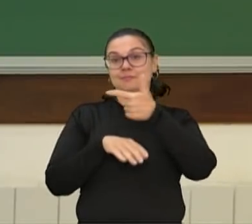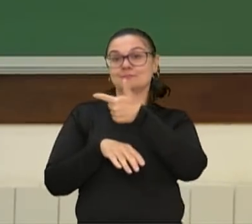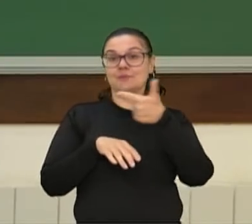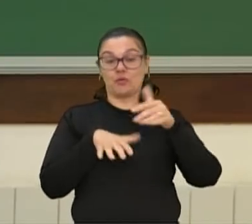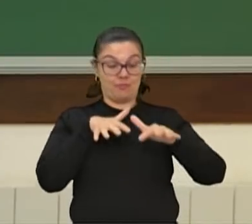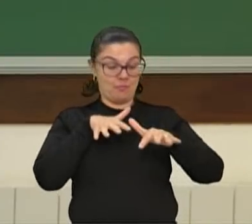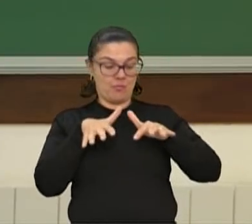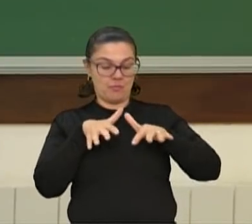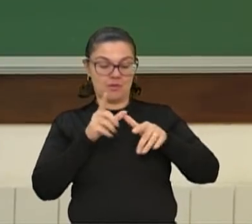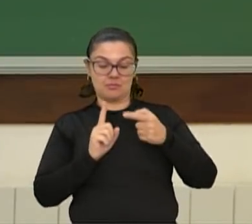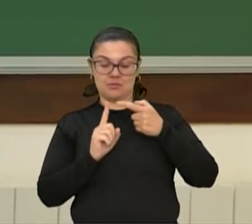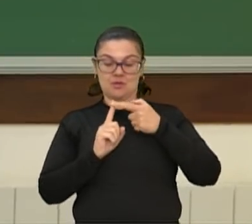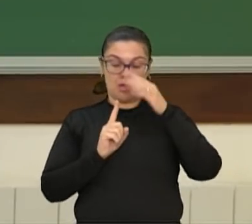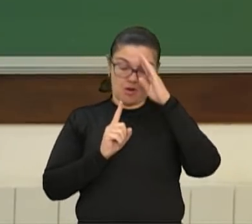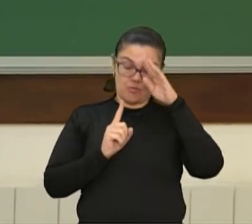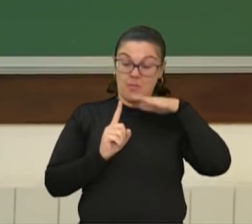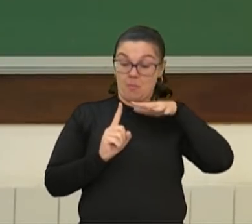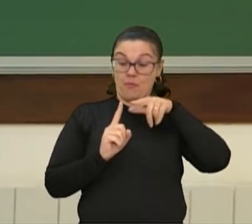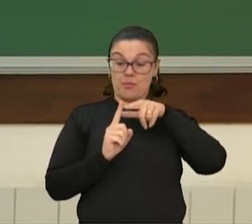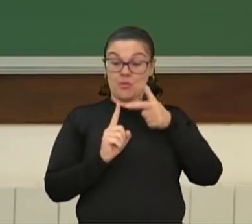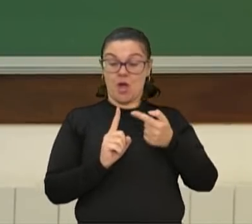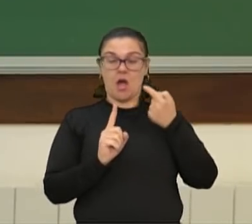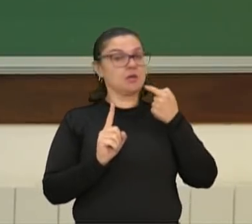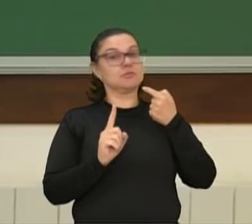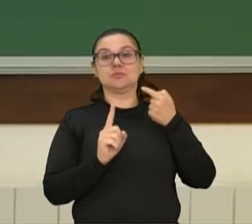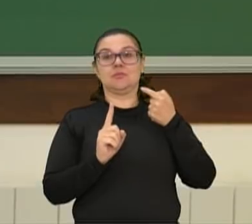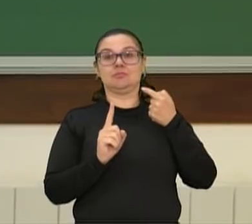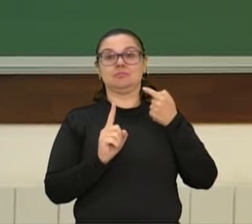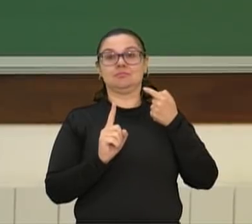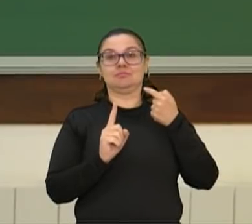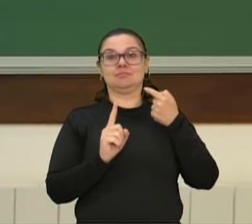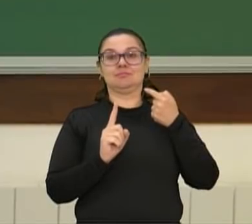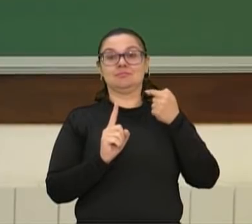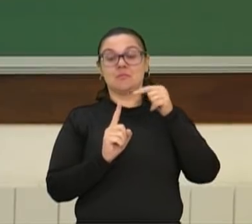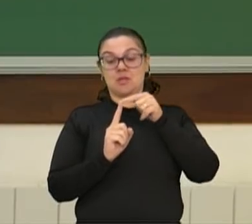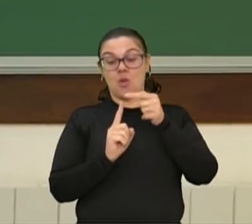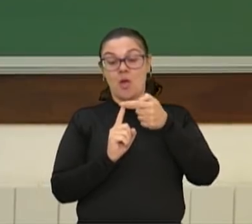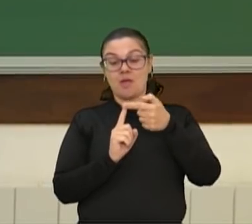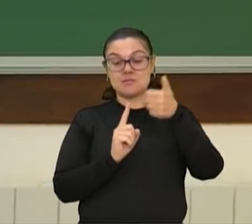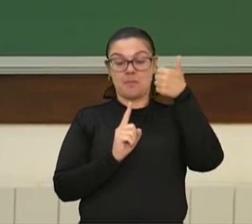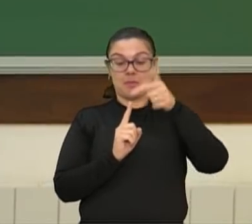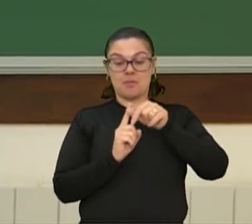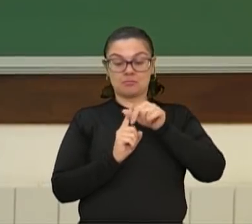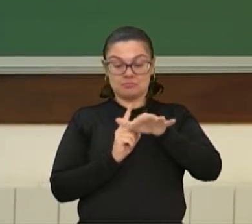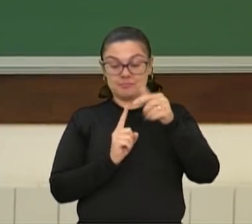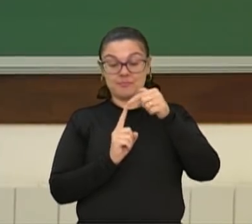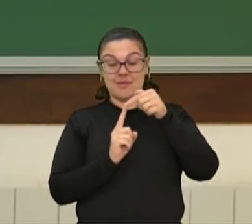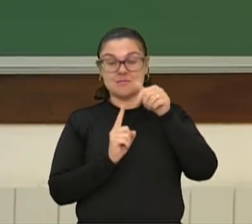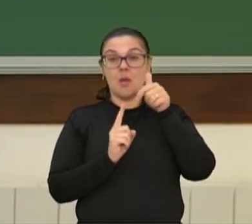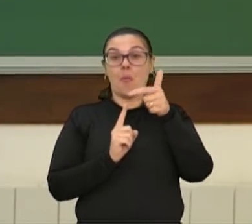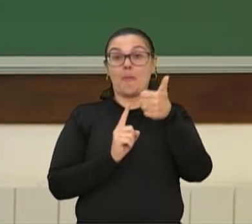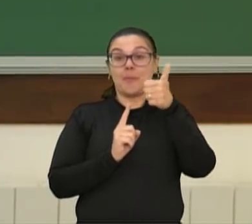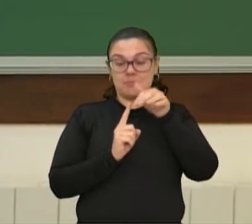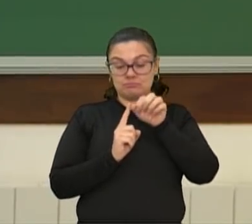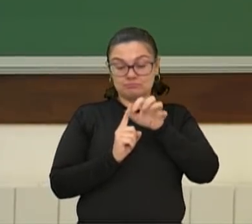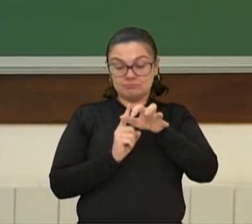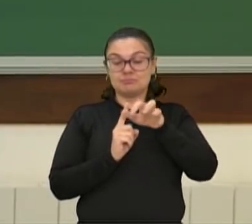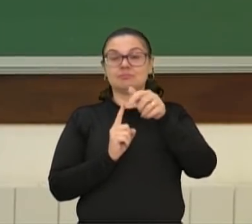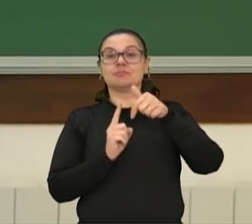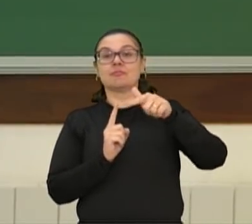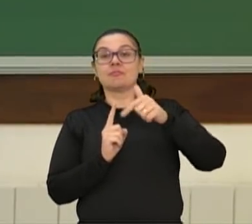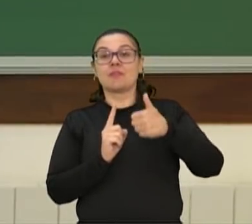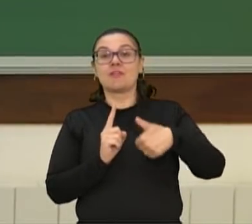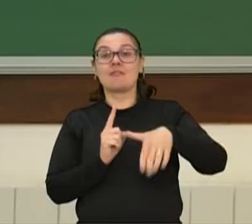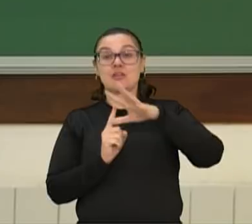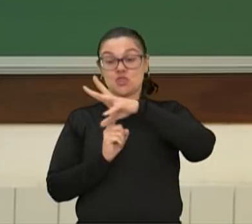foi movimentada por uma causa anterior a ela. Então é o primeiro motor, é o primeiro que